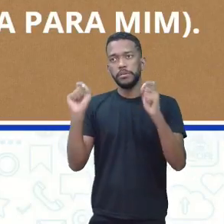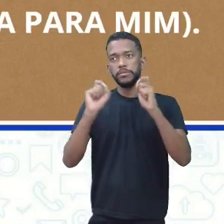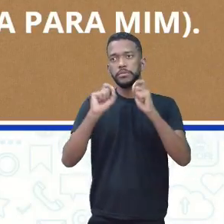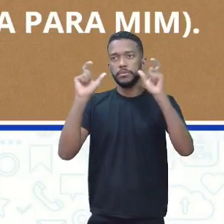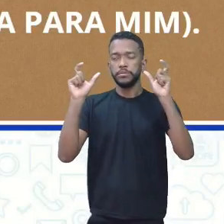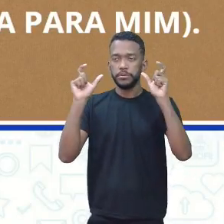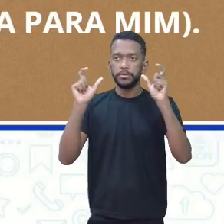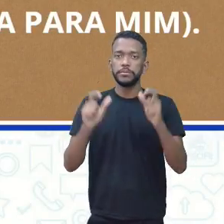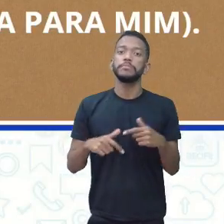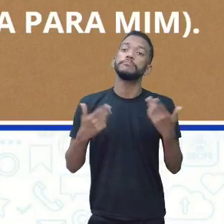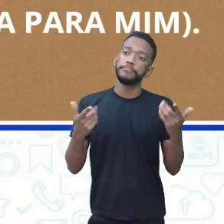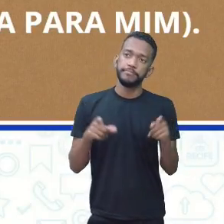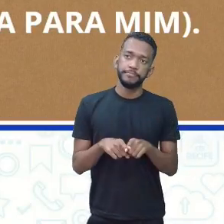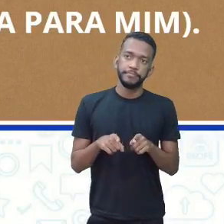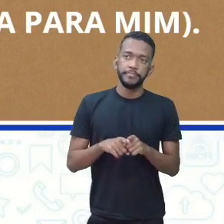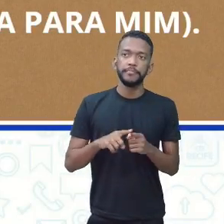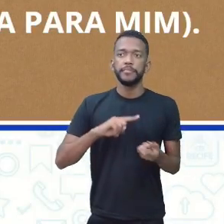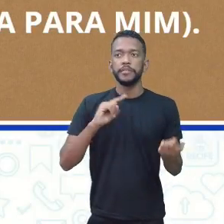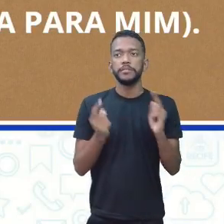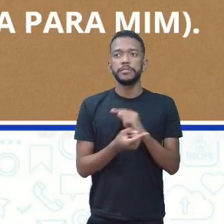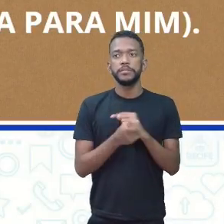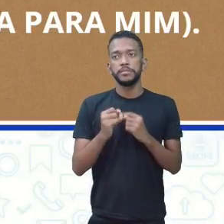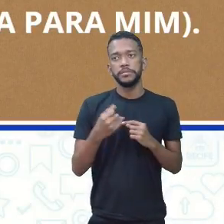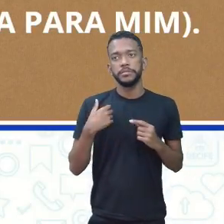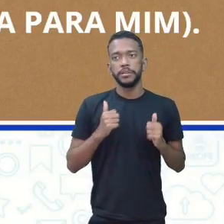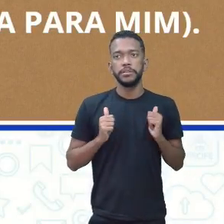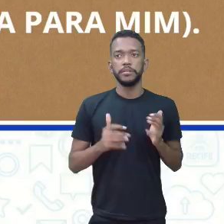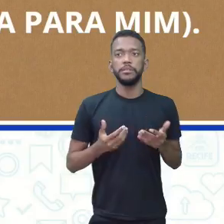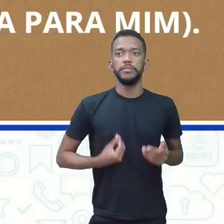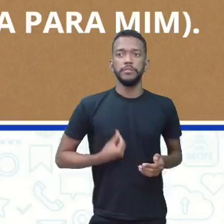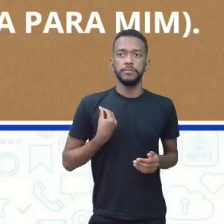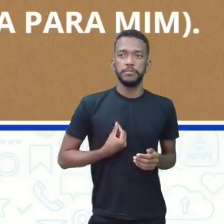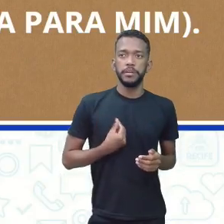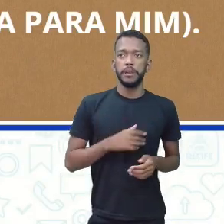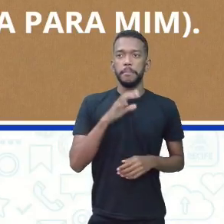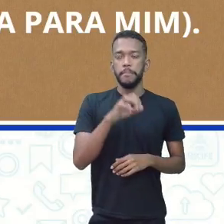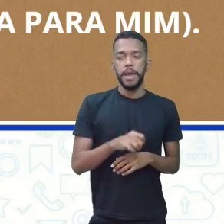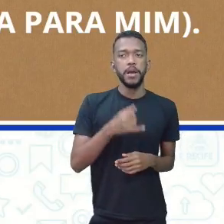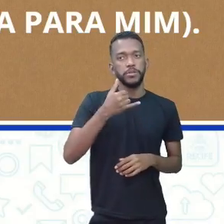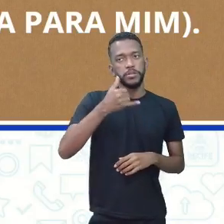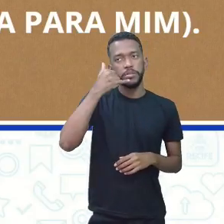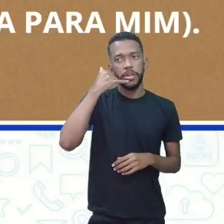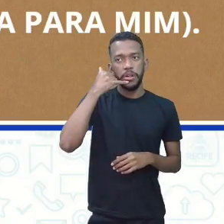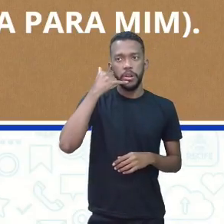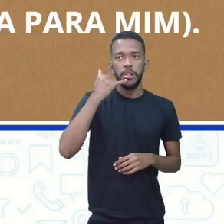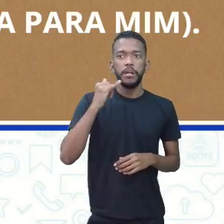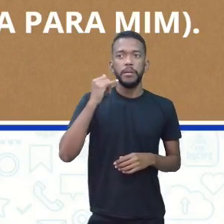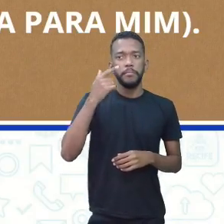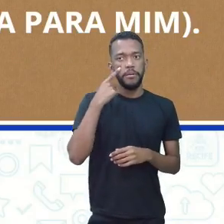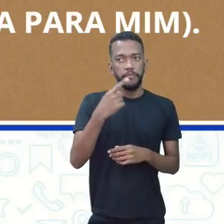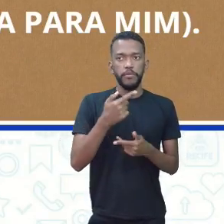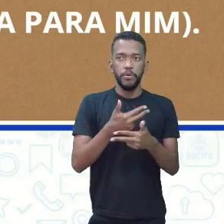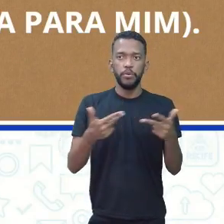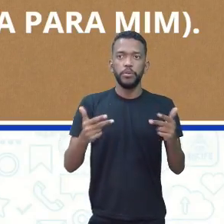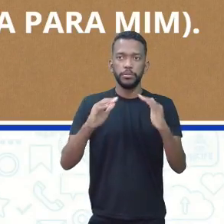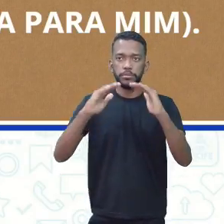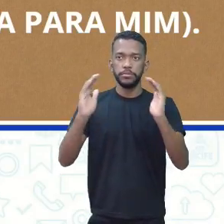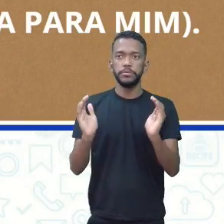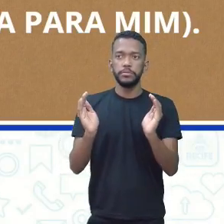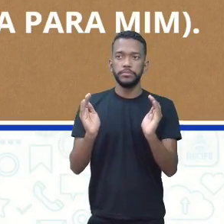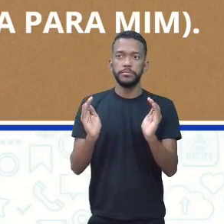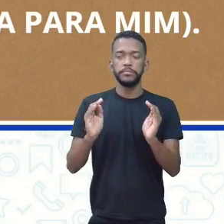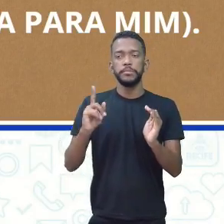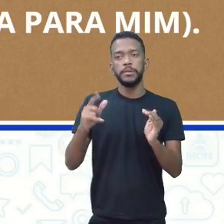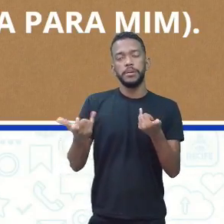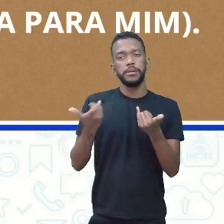acordar e, ao invés de agir diante da vida, pegar o celular para ver alguma coisa. E, entre parênteses, essa é uma indireta